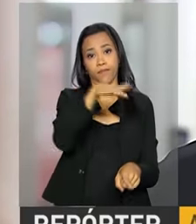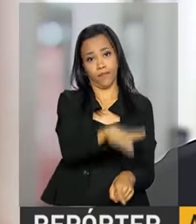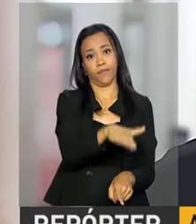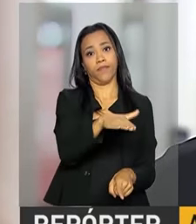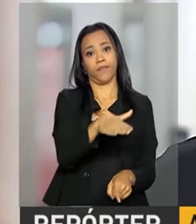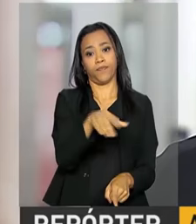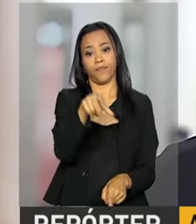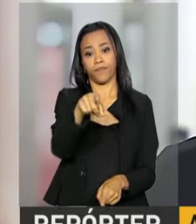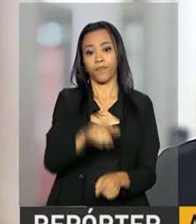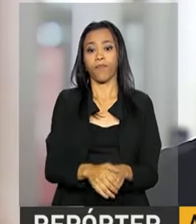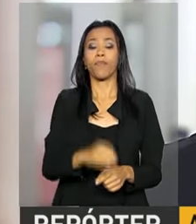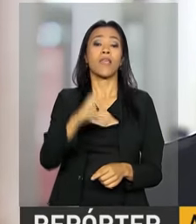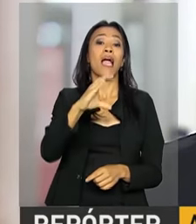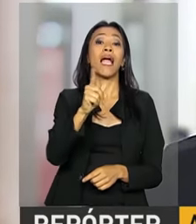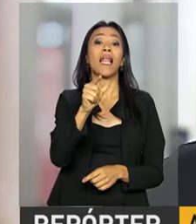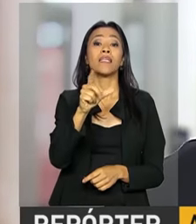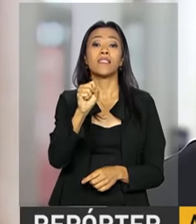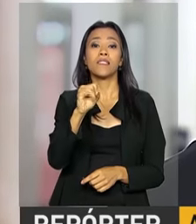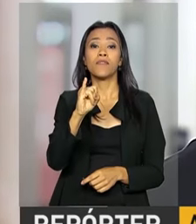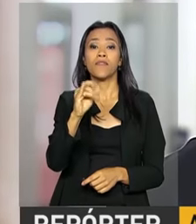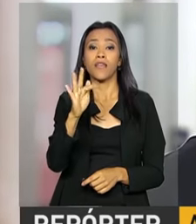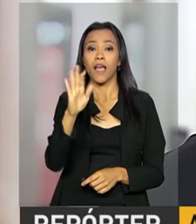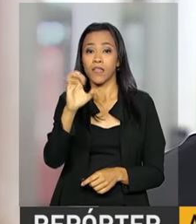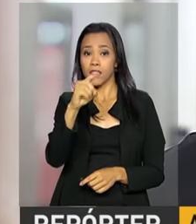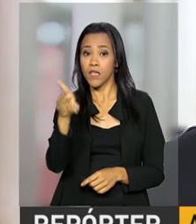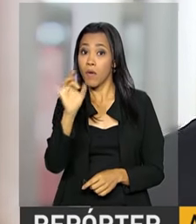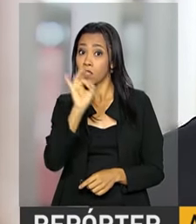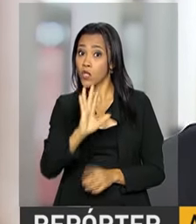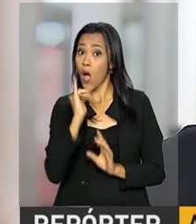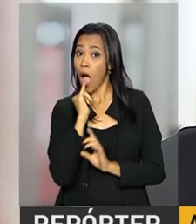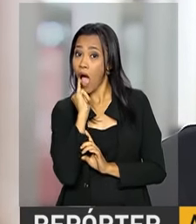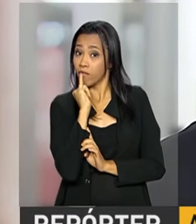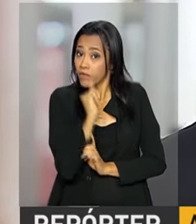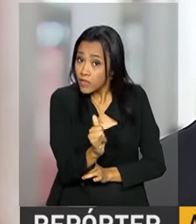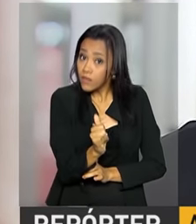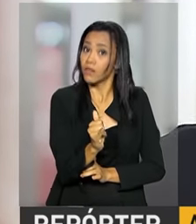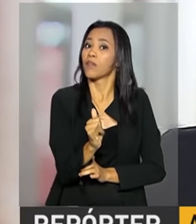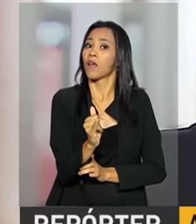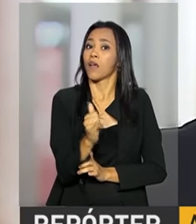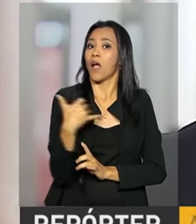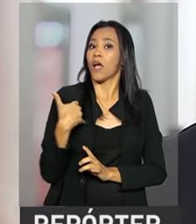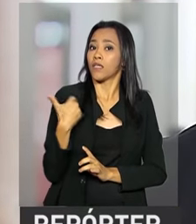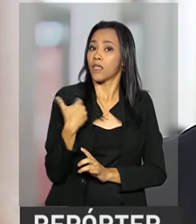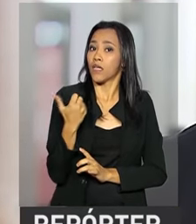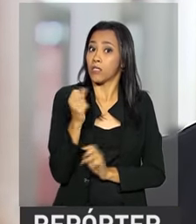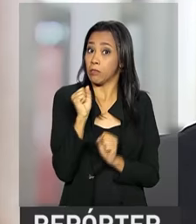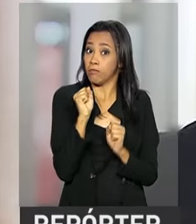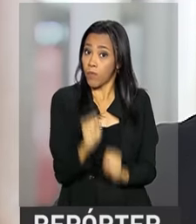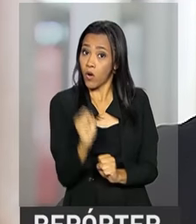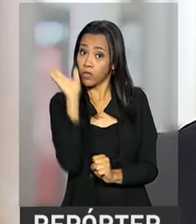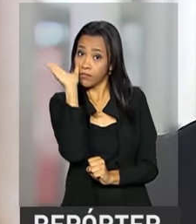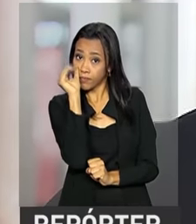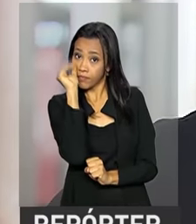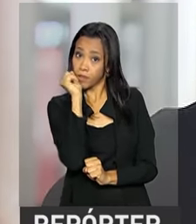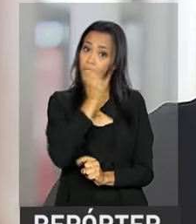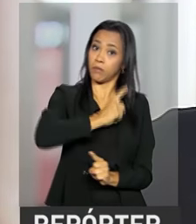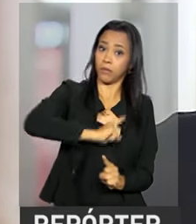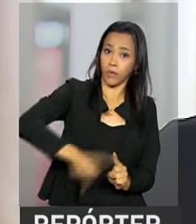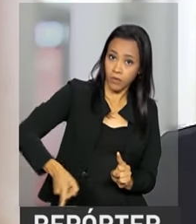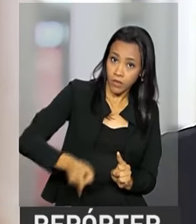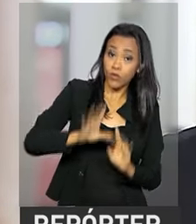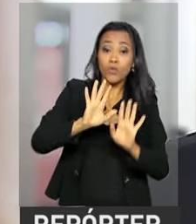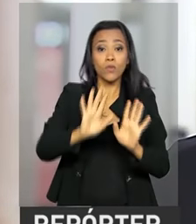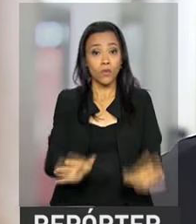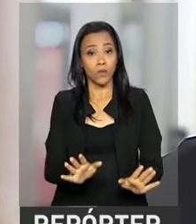uma censura, né? Ela é apenas um indicativo. Cabe aos pais realmente verificar o que tem naquele conteúdo e saber,